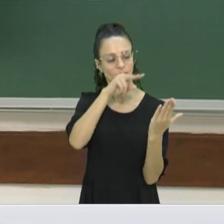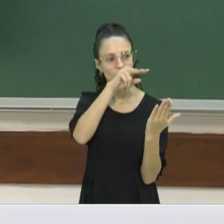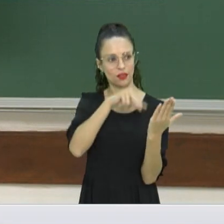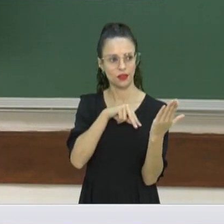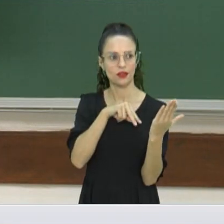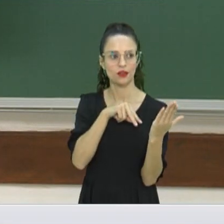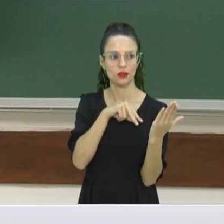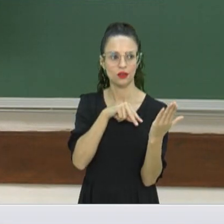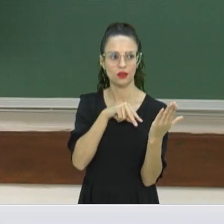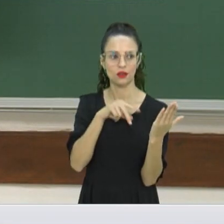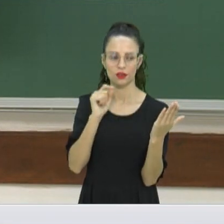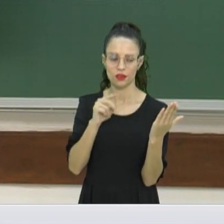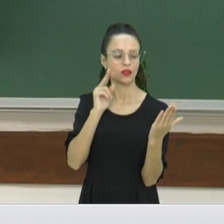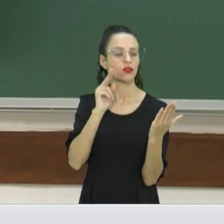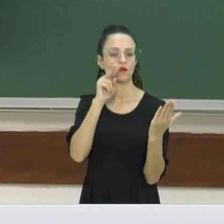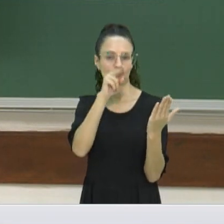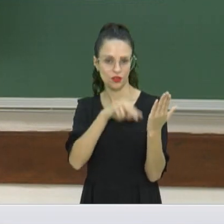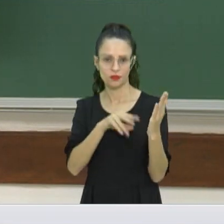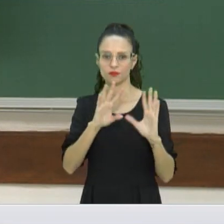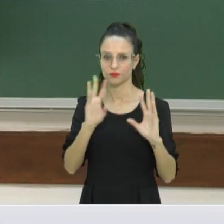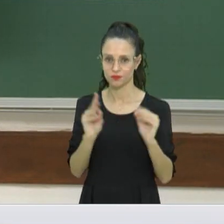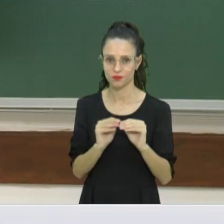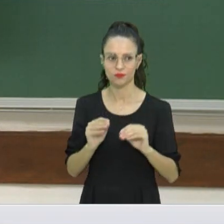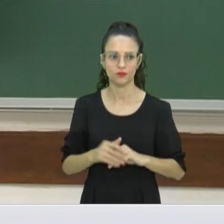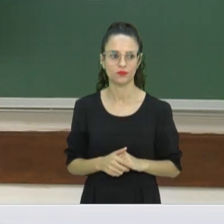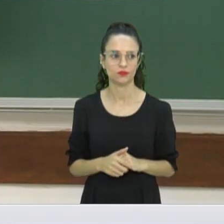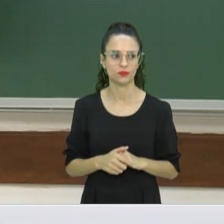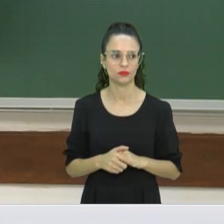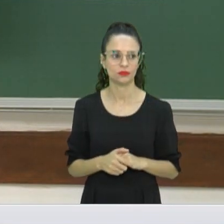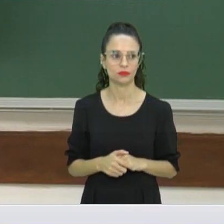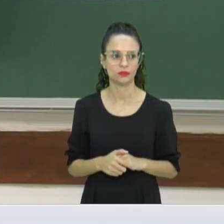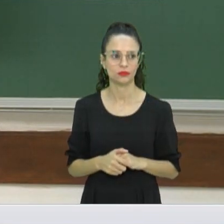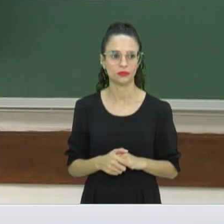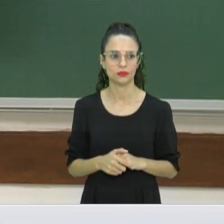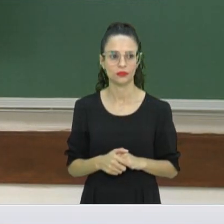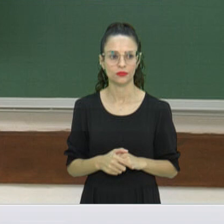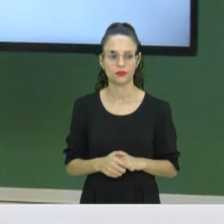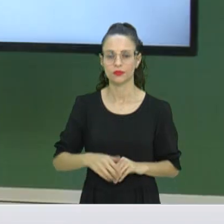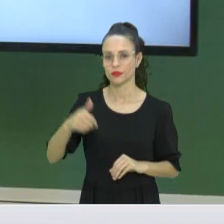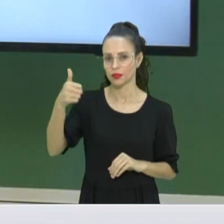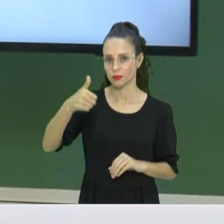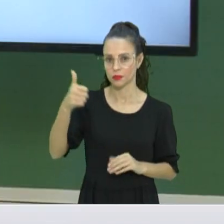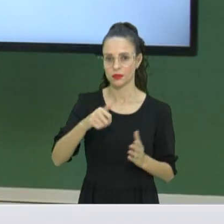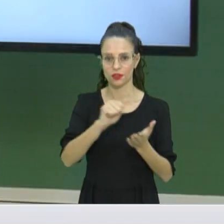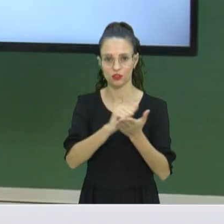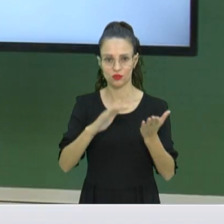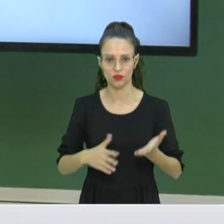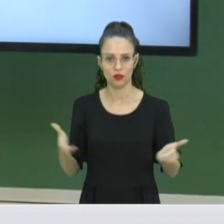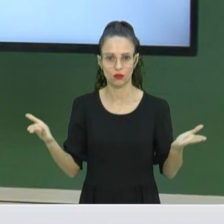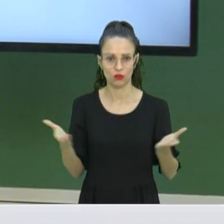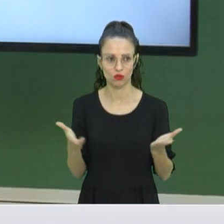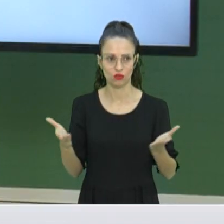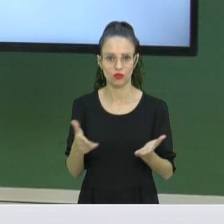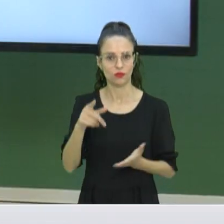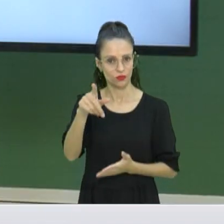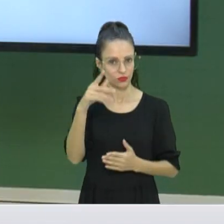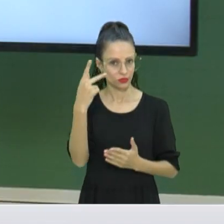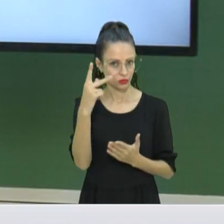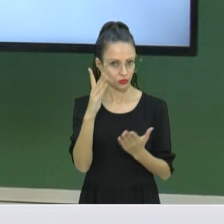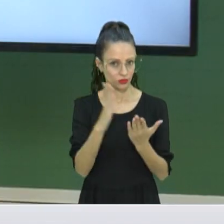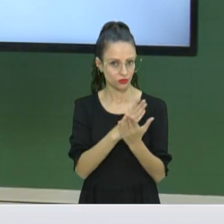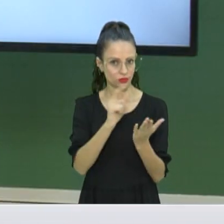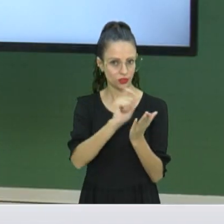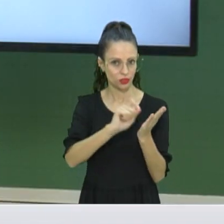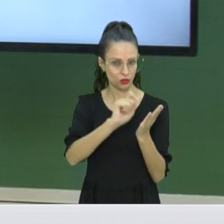ler, tudo o que eu ver, enfim, né? Vamos lá? Primeira atividade de hoje, anota no seu caderno